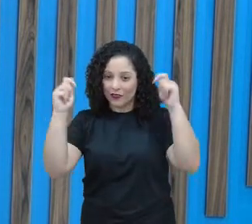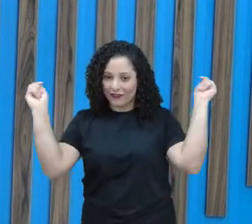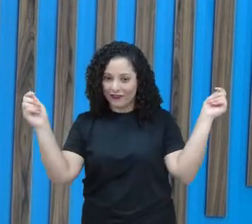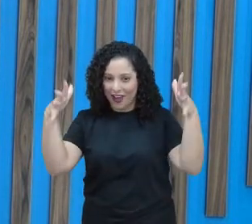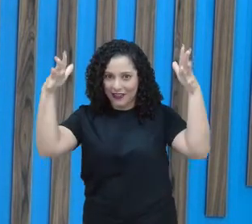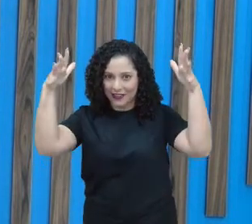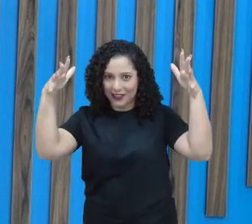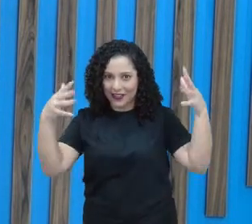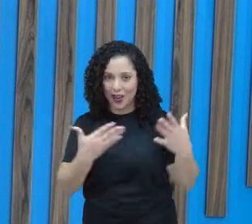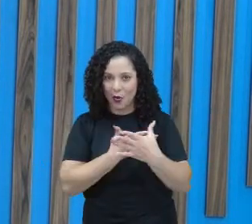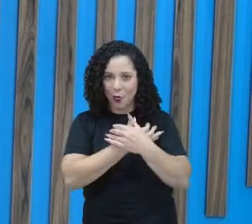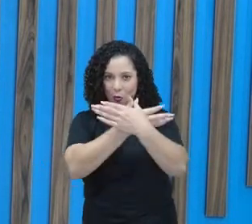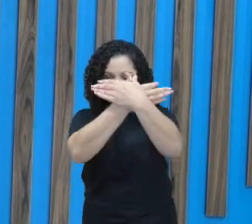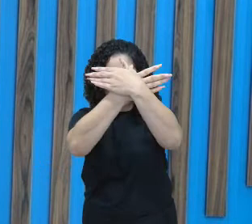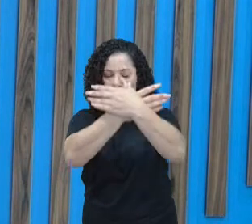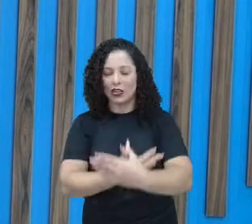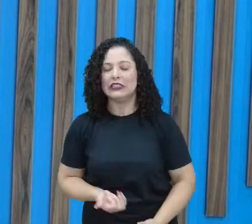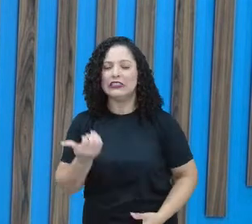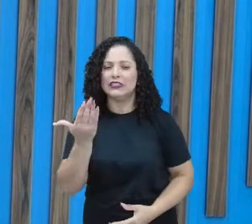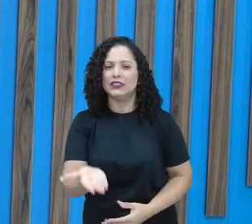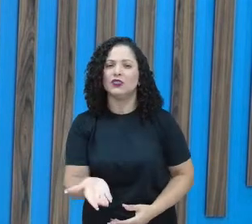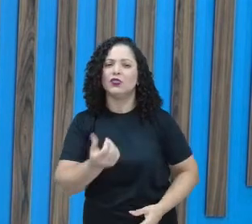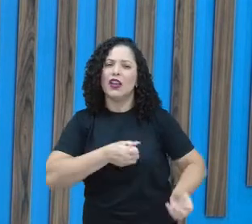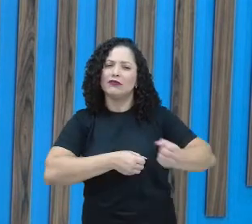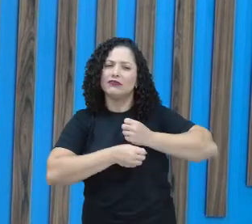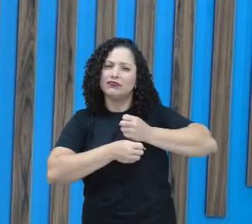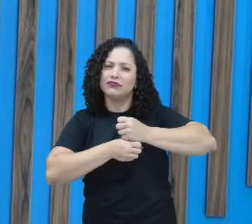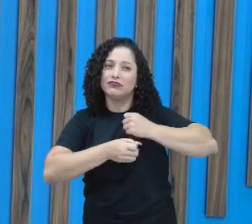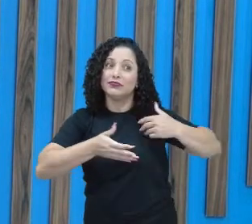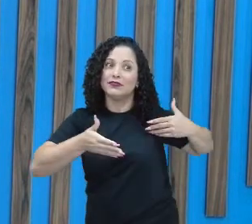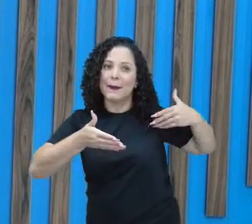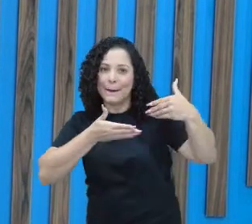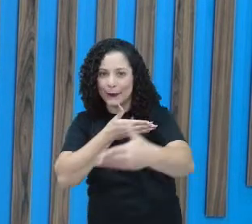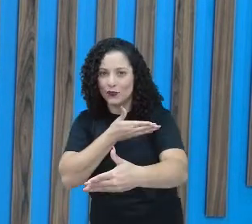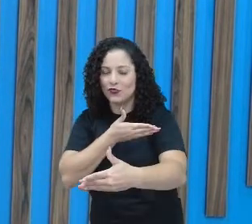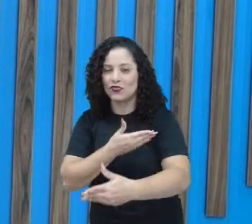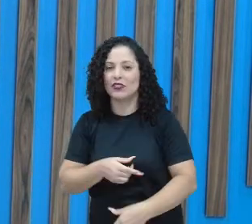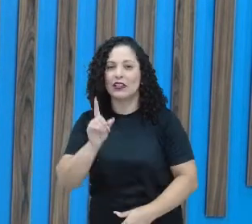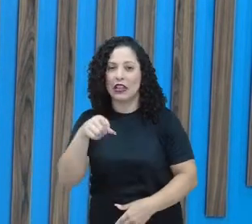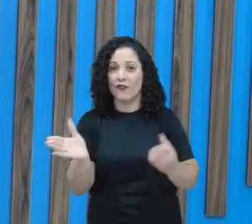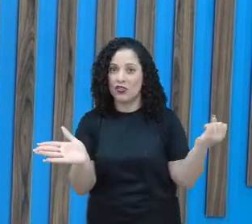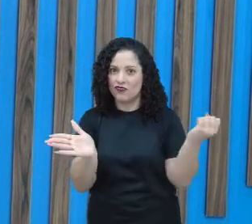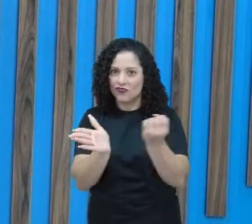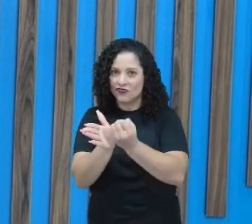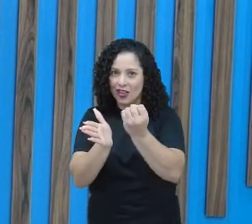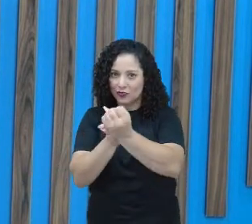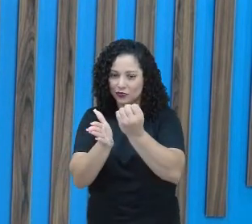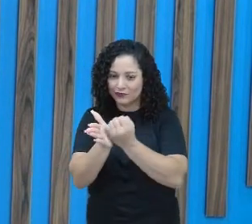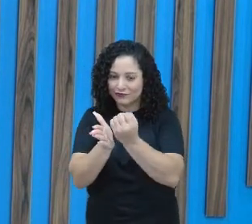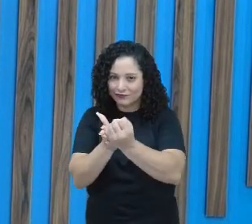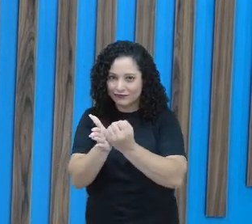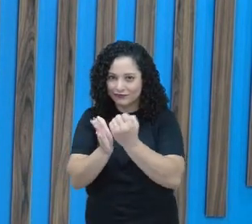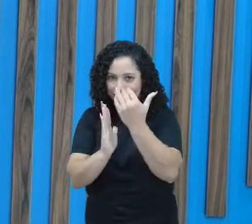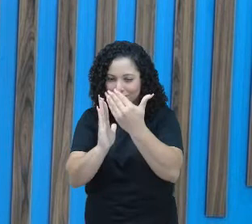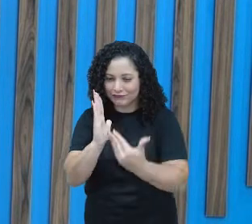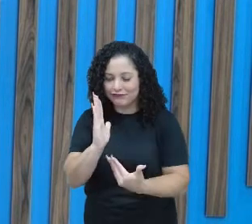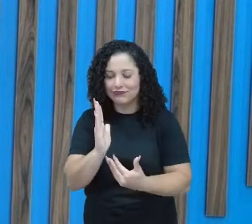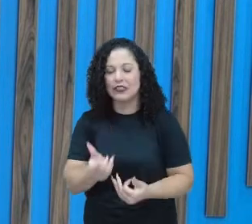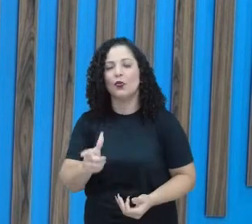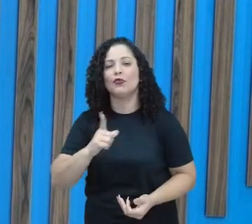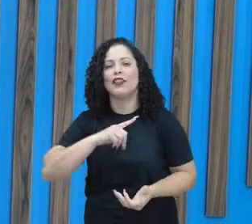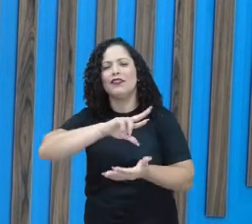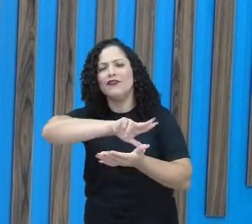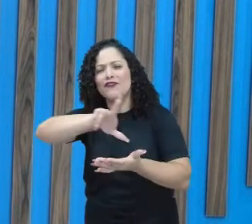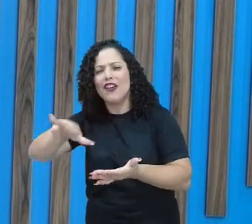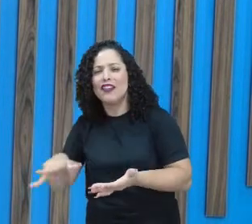oralmente, somente depois, muitos anos depois, é que foram registrados. E aí por isso que você tem tantas versões dos